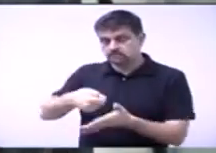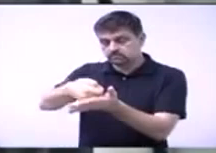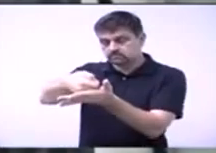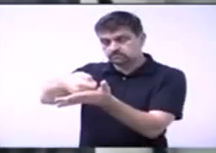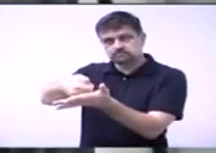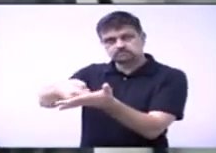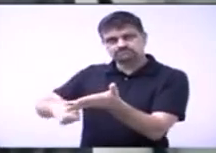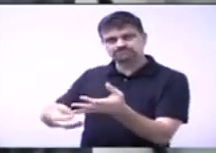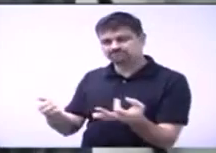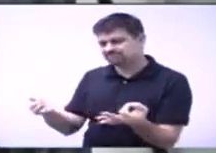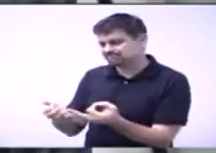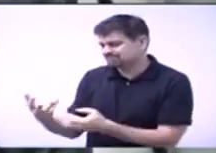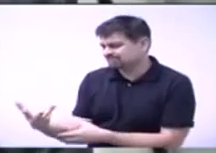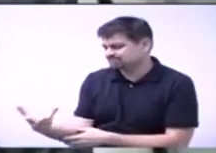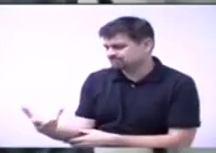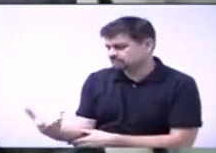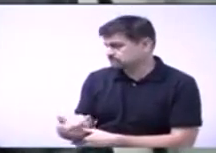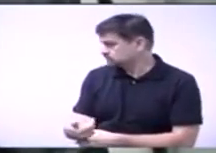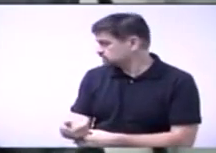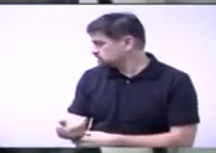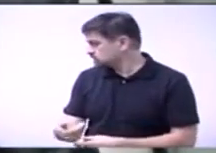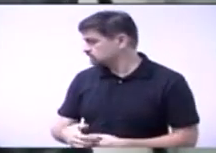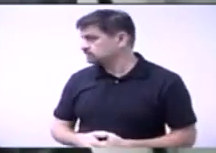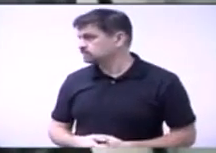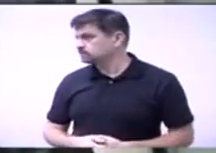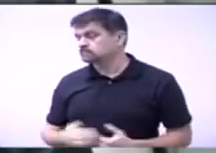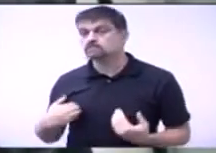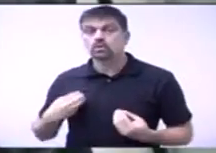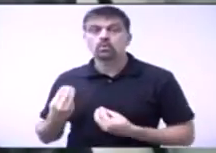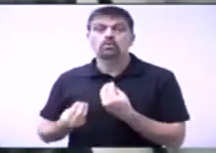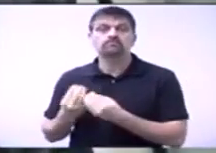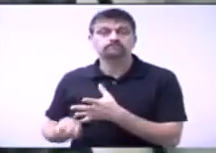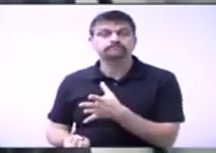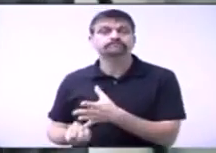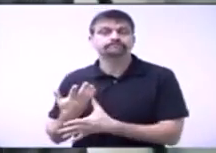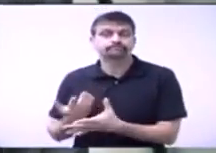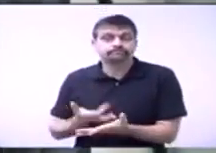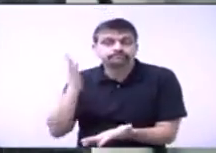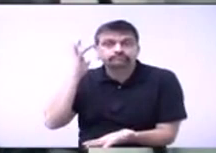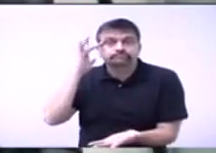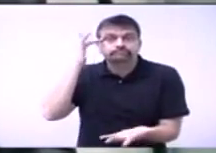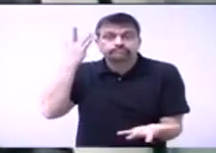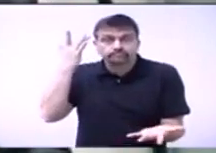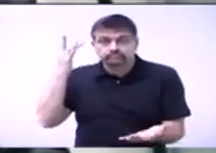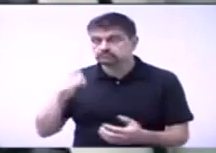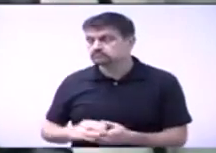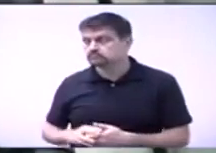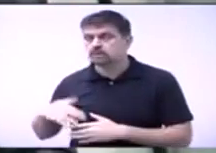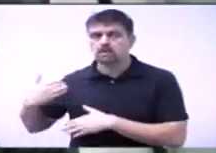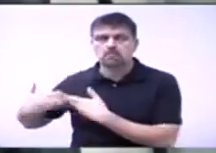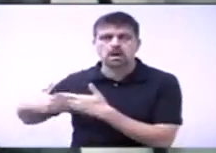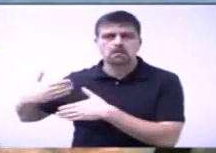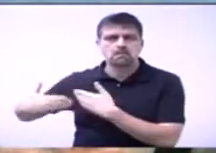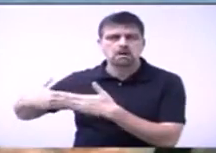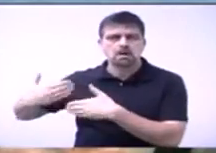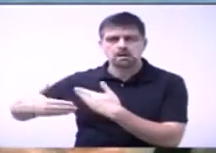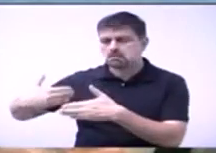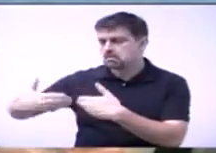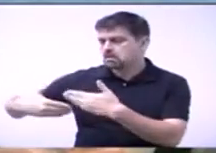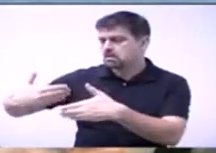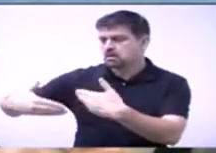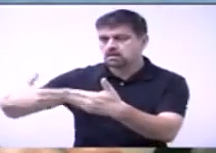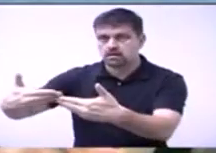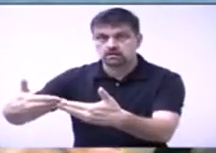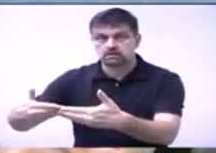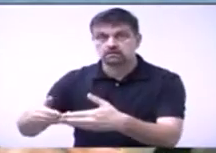primor, muito bacana. Vamos ver o que dá, certo? E o tempo foi passando. E o